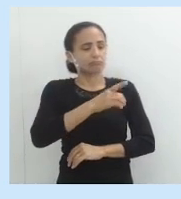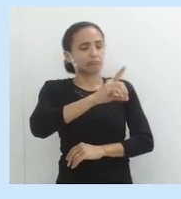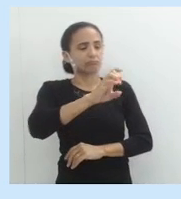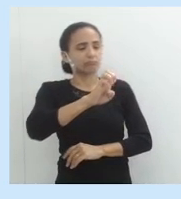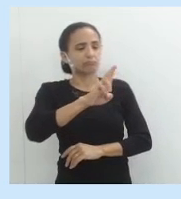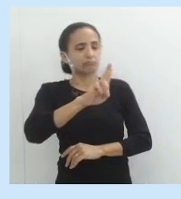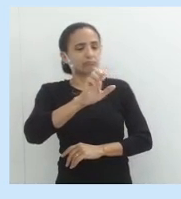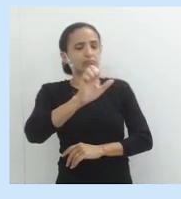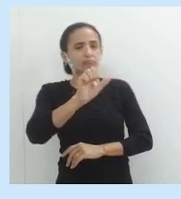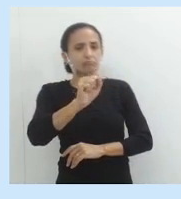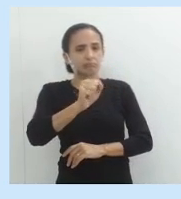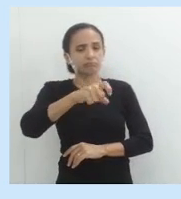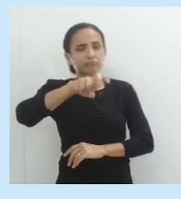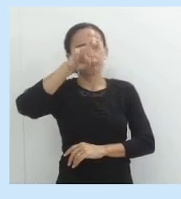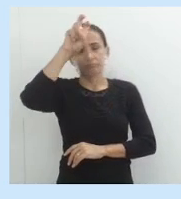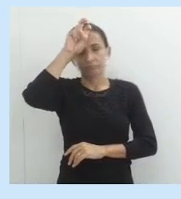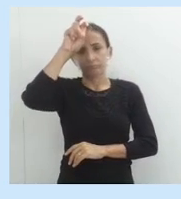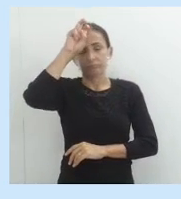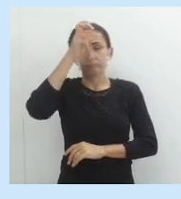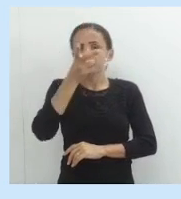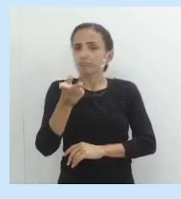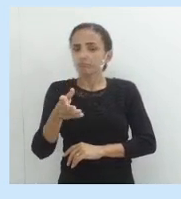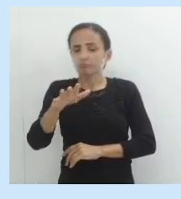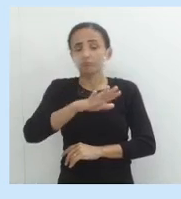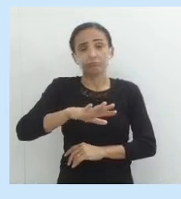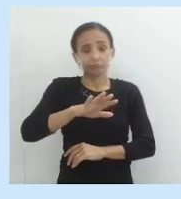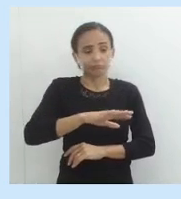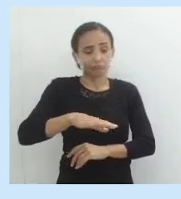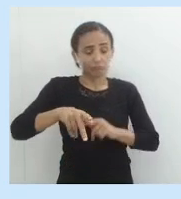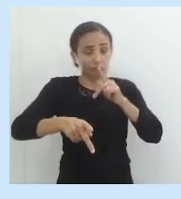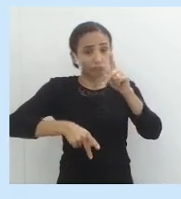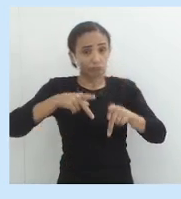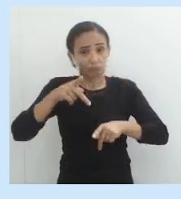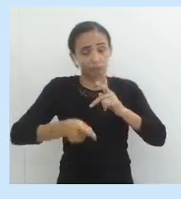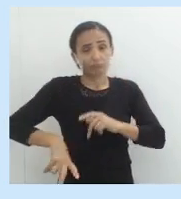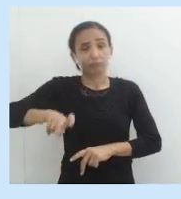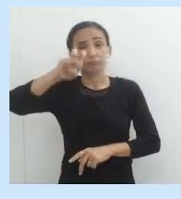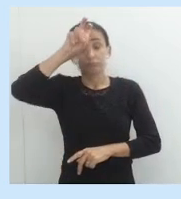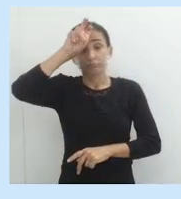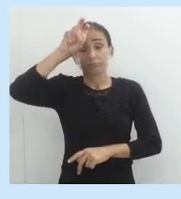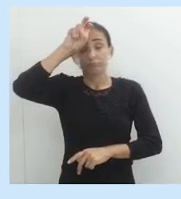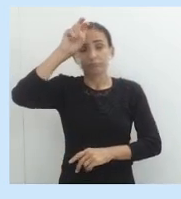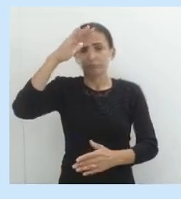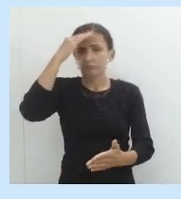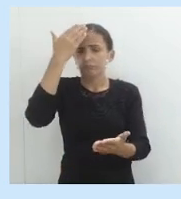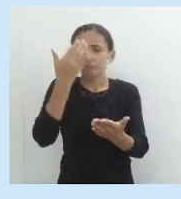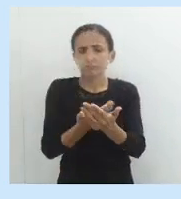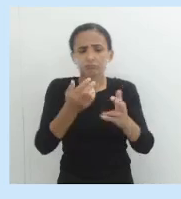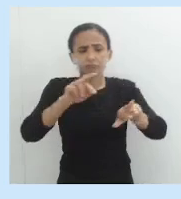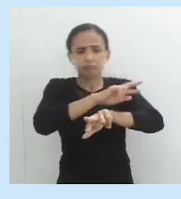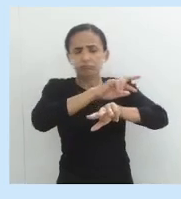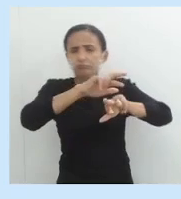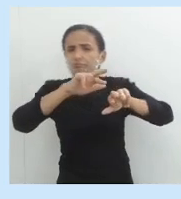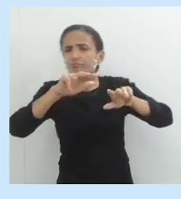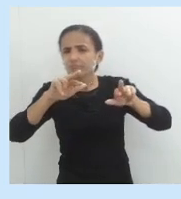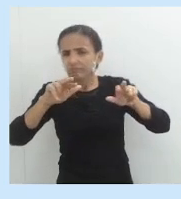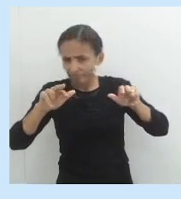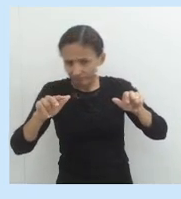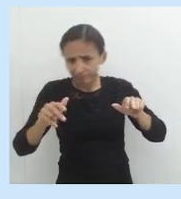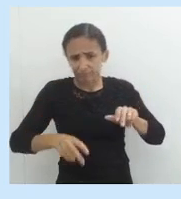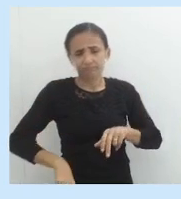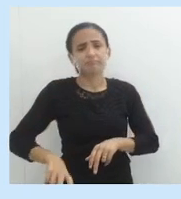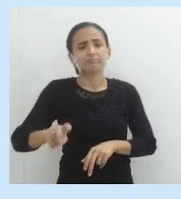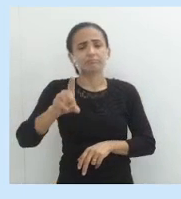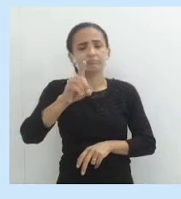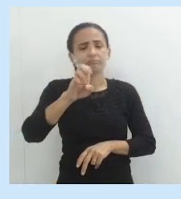egípcios também, eles tinham uma religião, né? Eles eram também politeístas, eles acreditavam em vários deuses, Também existe a mitologia egípcia, né, com seus deuses